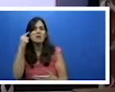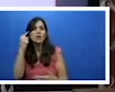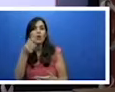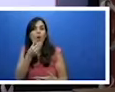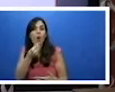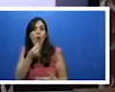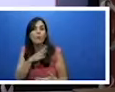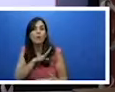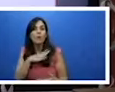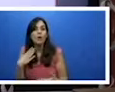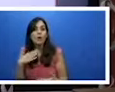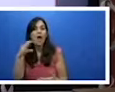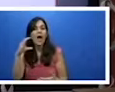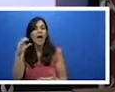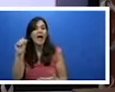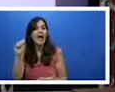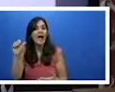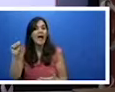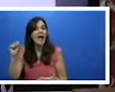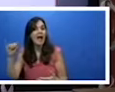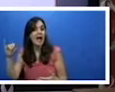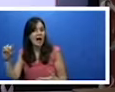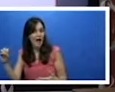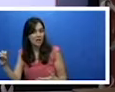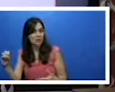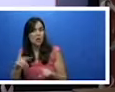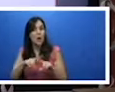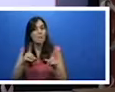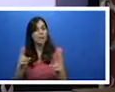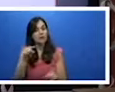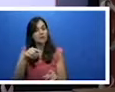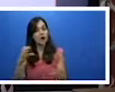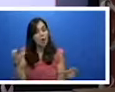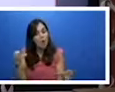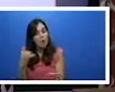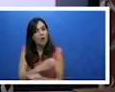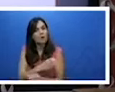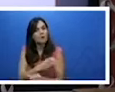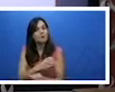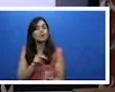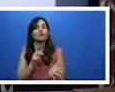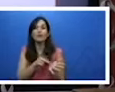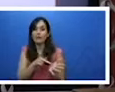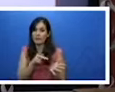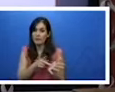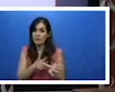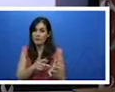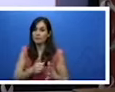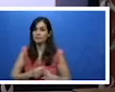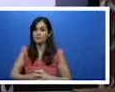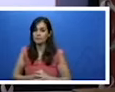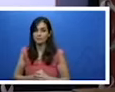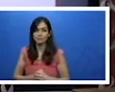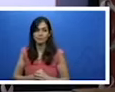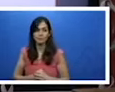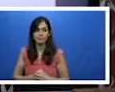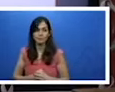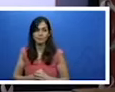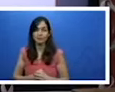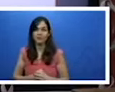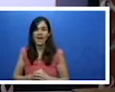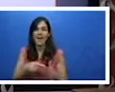personagem. Mas cuide para que a conclusão seja verossímil, que ela pareça verdadeira.